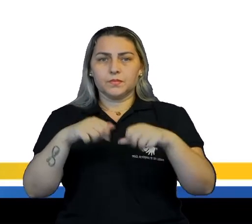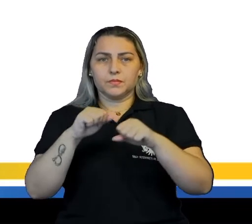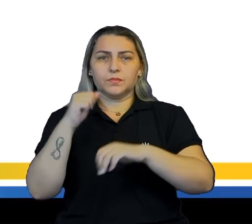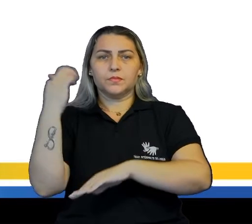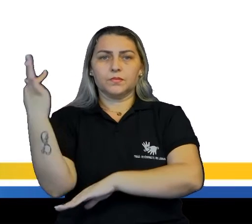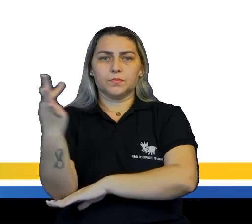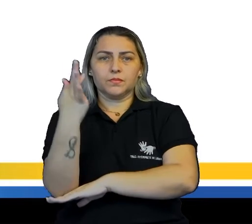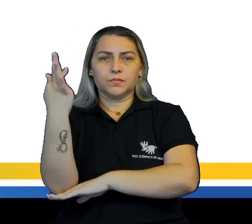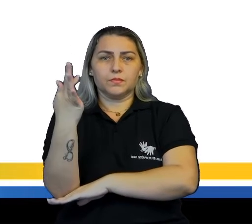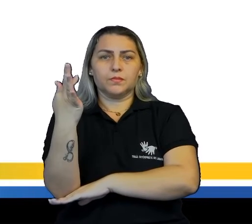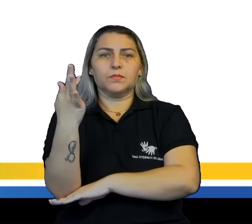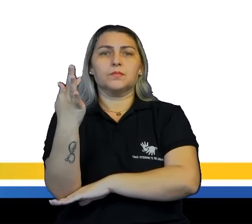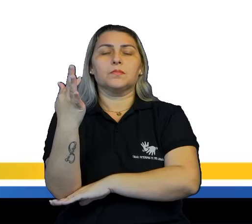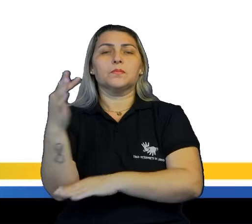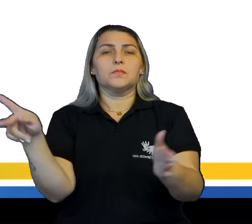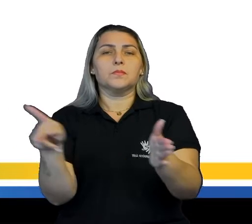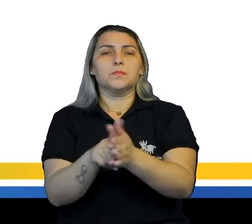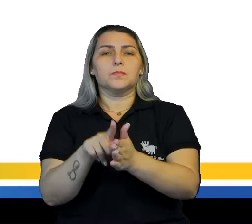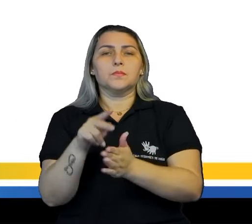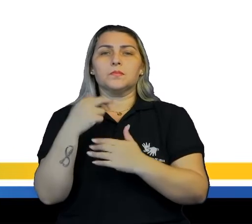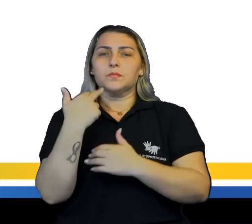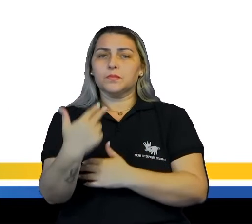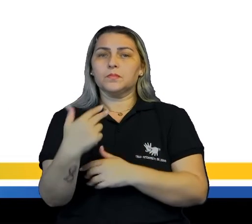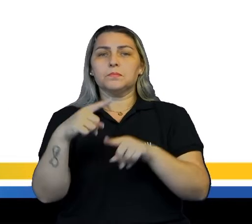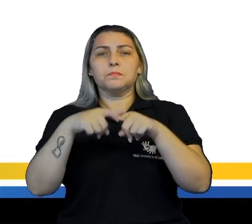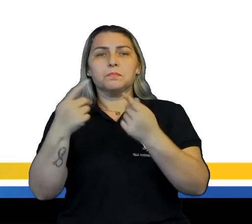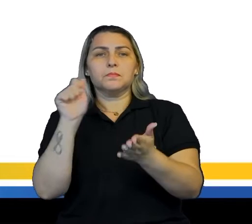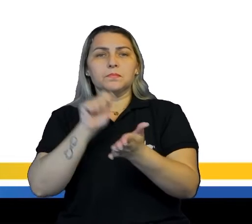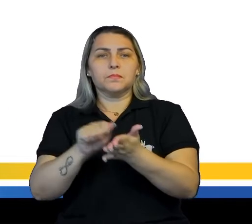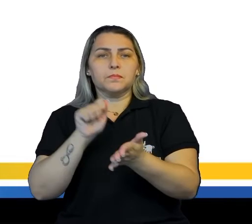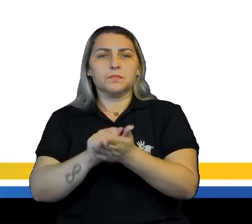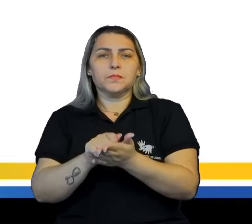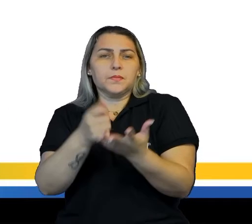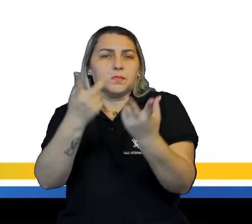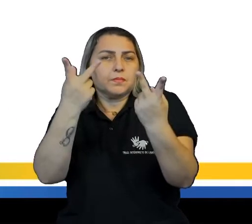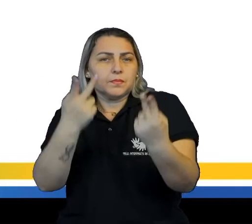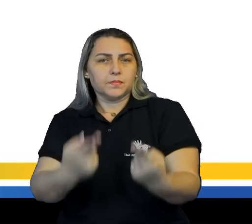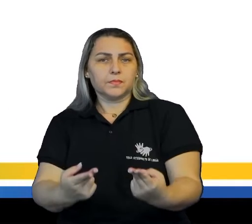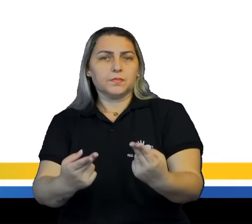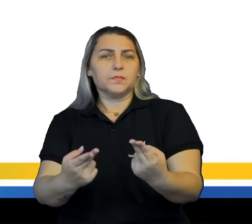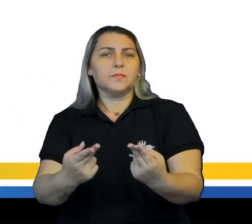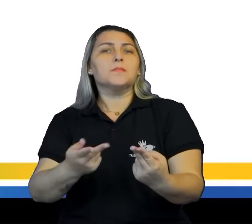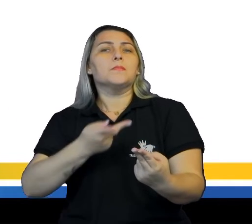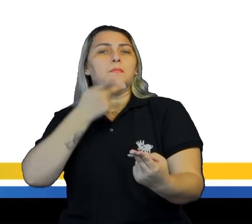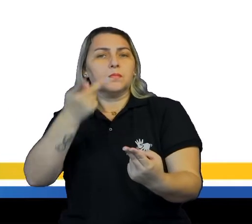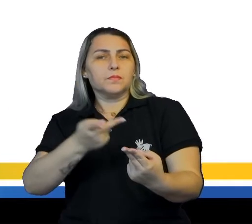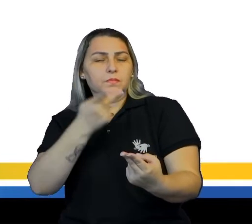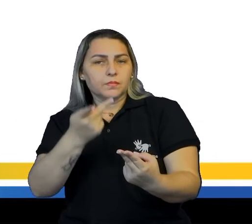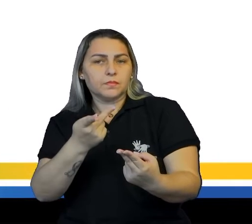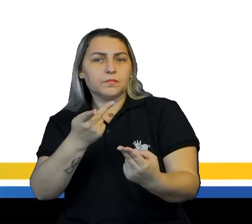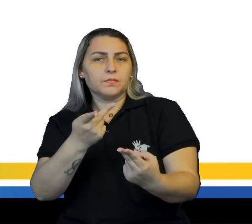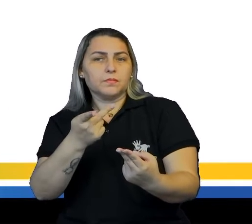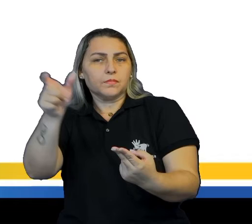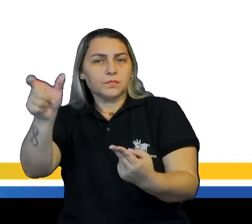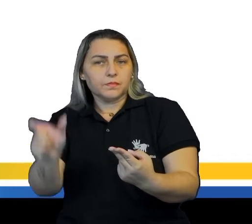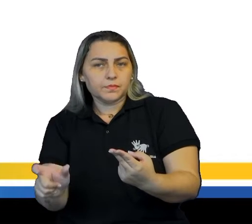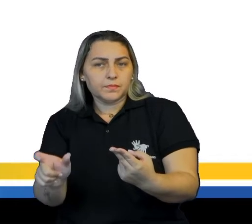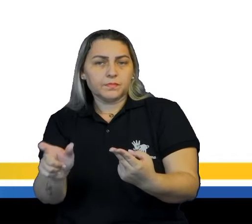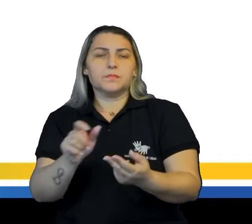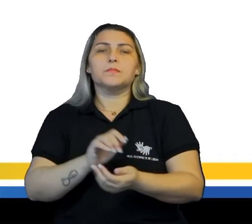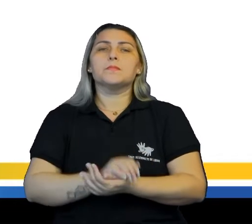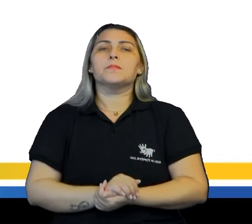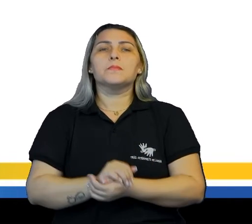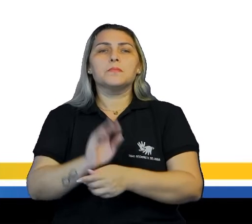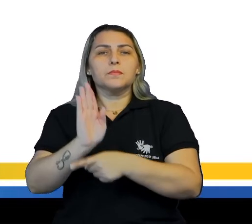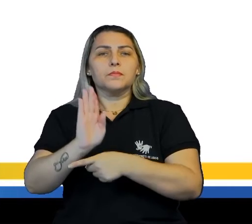linguagem formal, padrão da língua, porém escrita da mesma forma como é pronunciada pelos